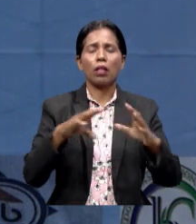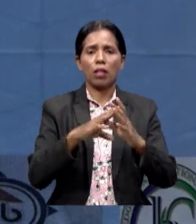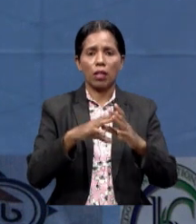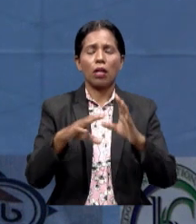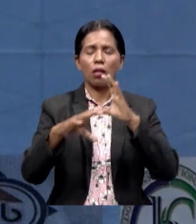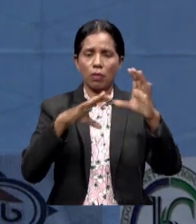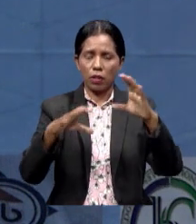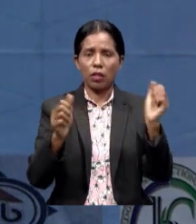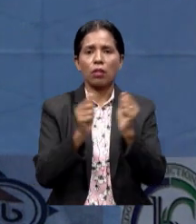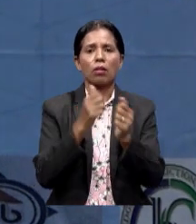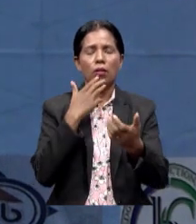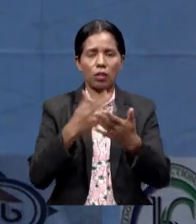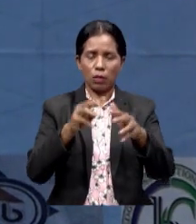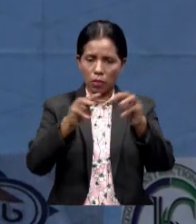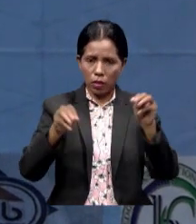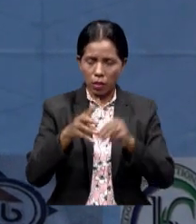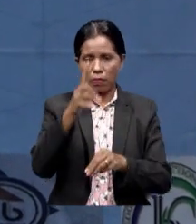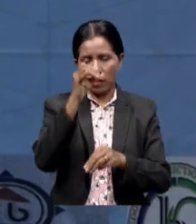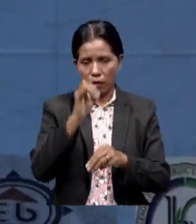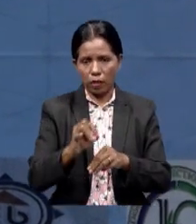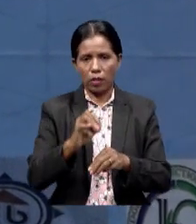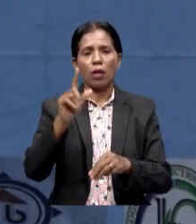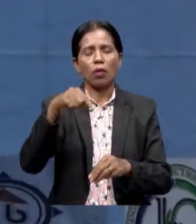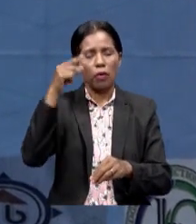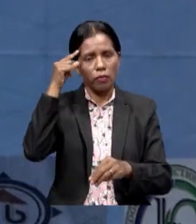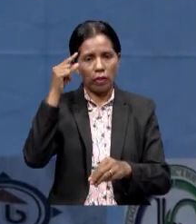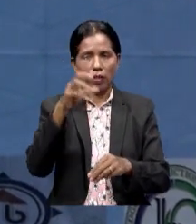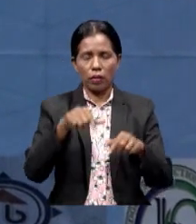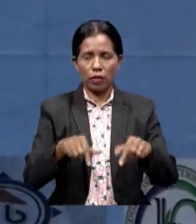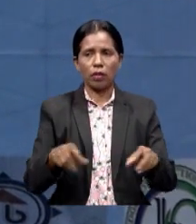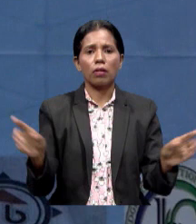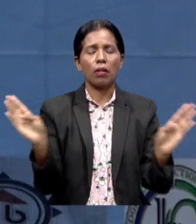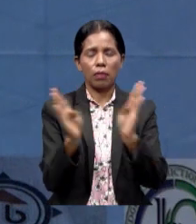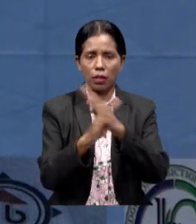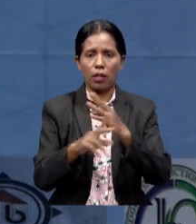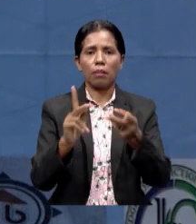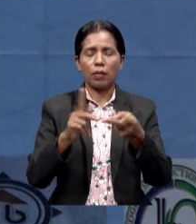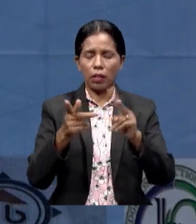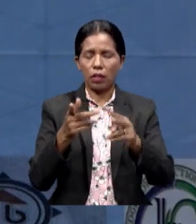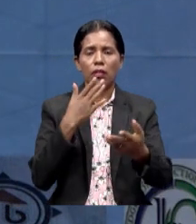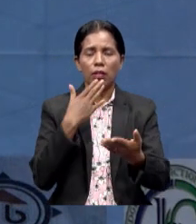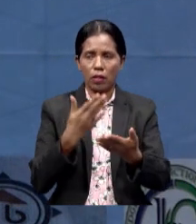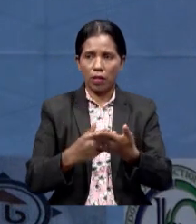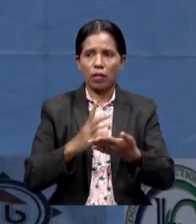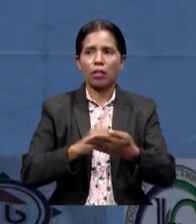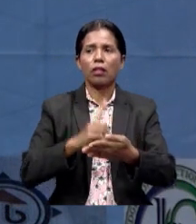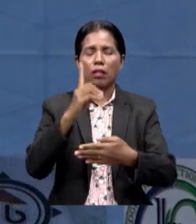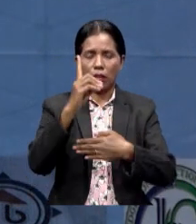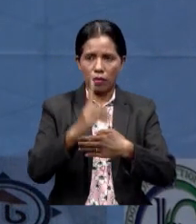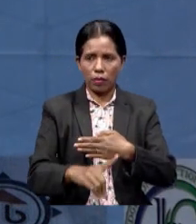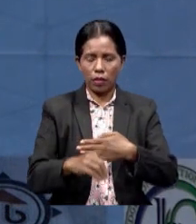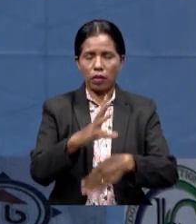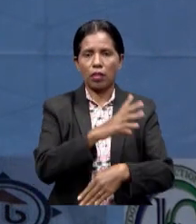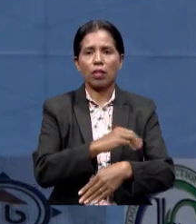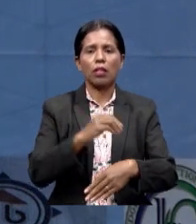dia com a autoridade município dele no nosso governo central por isso aí terceiro de nevema dia para desenvolver sector